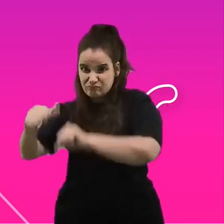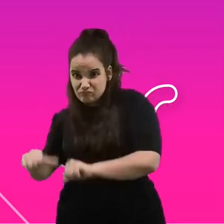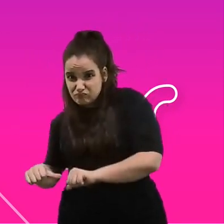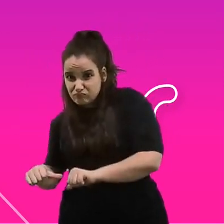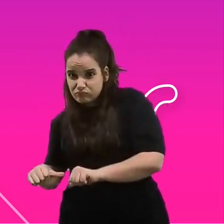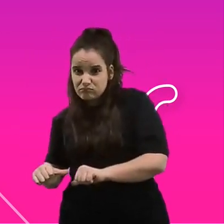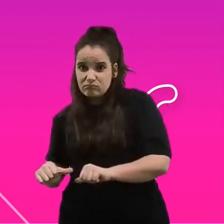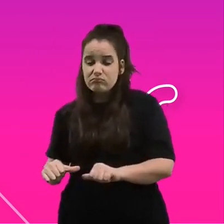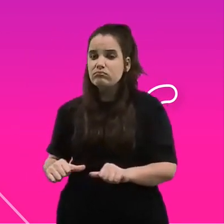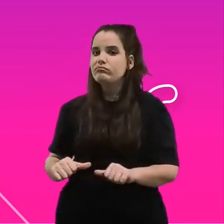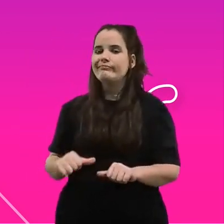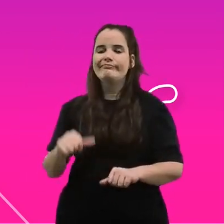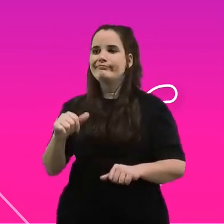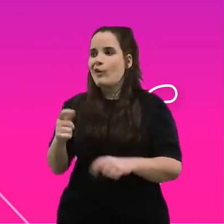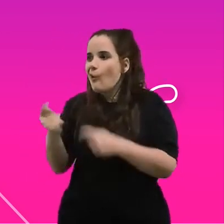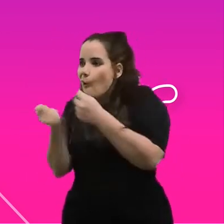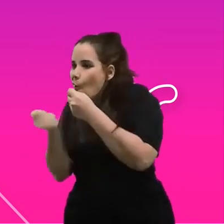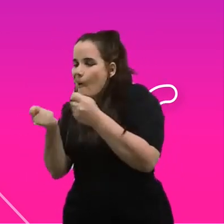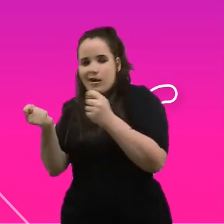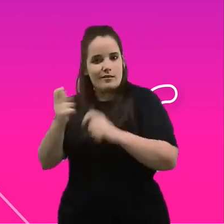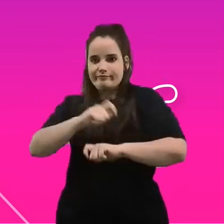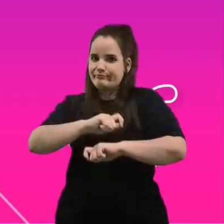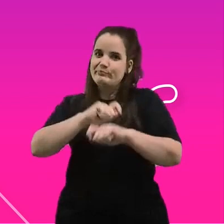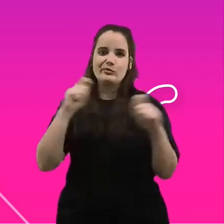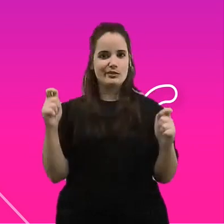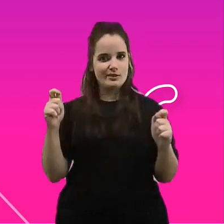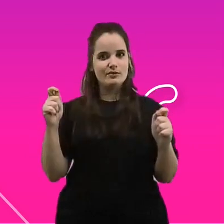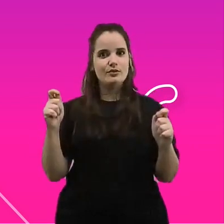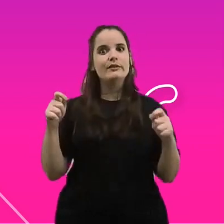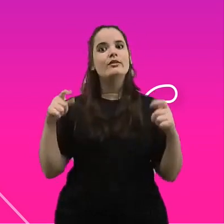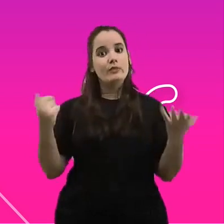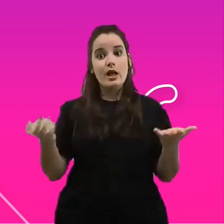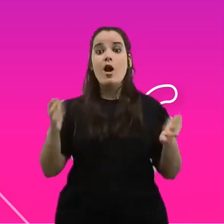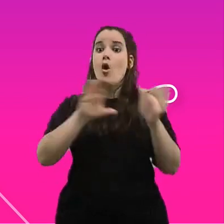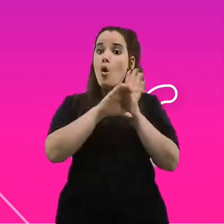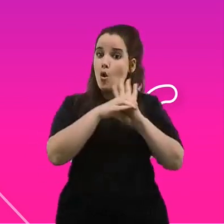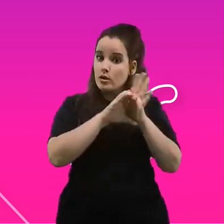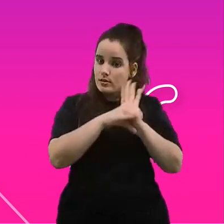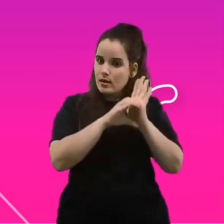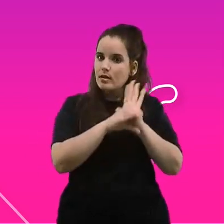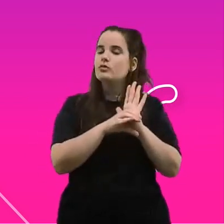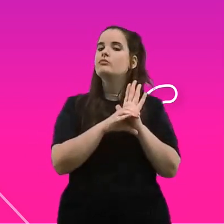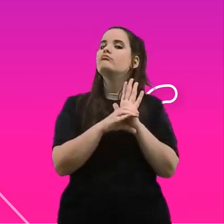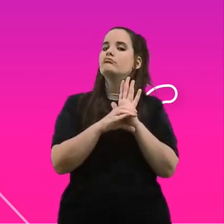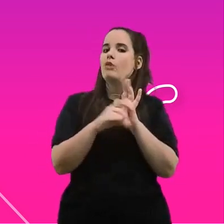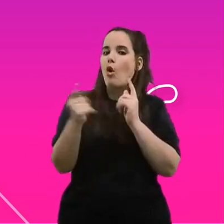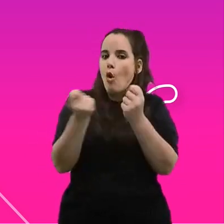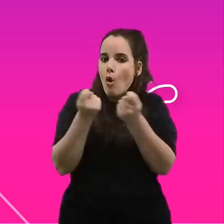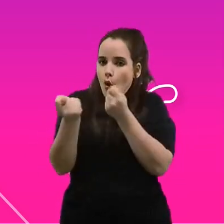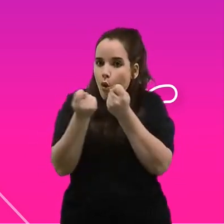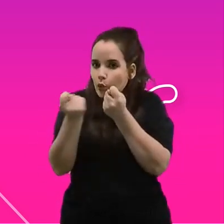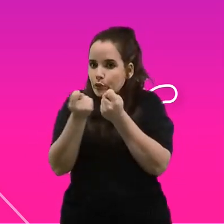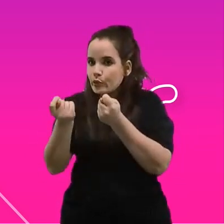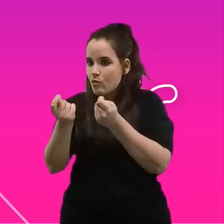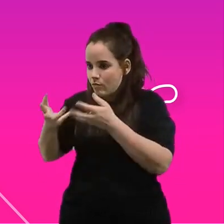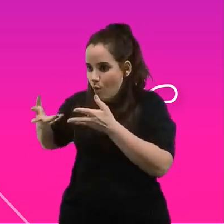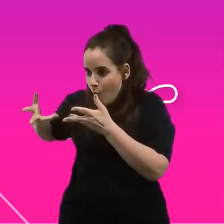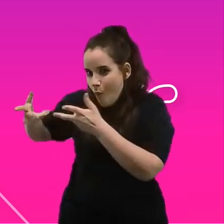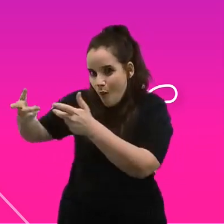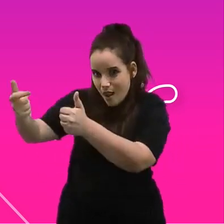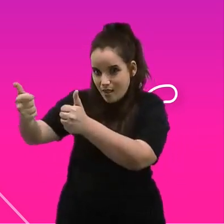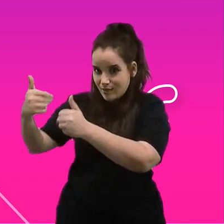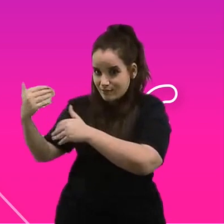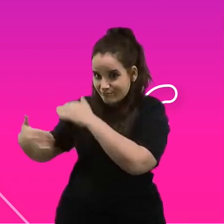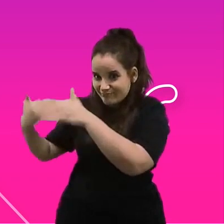cada etapa dentro do processo. E foi usando esse conceito de controle de qualidade, foi onde a gente conseguiu